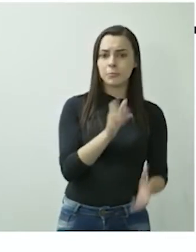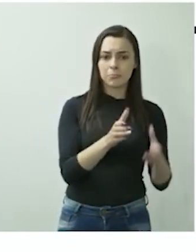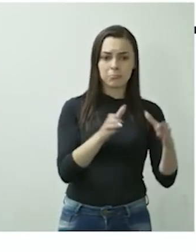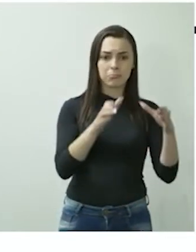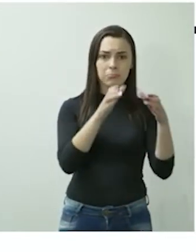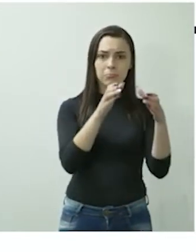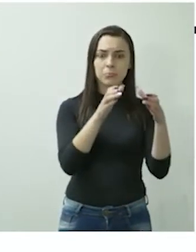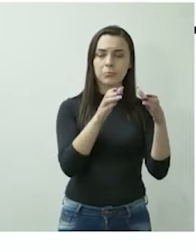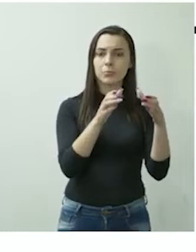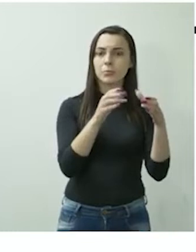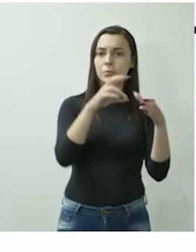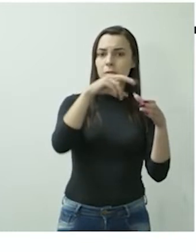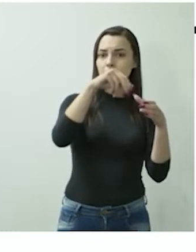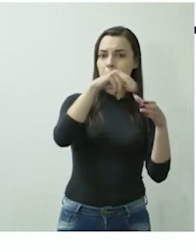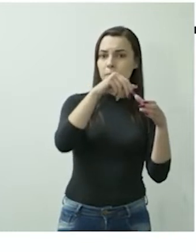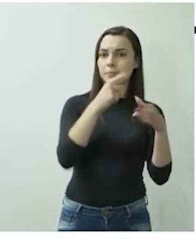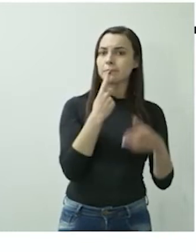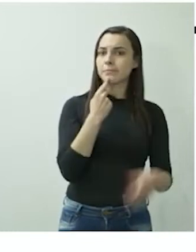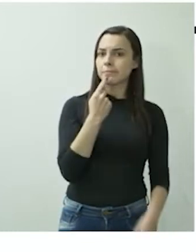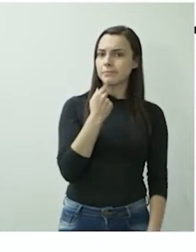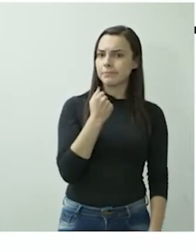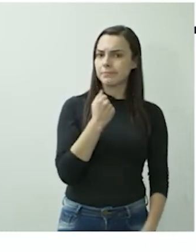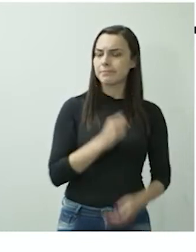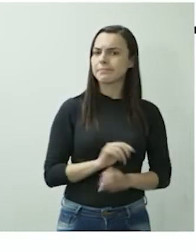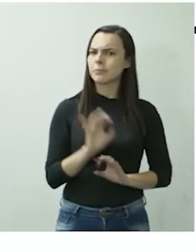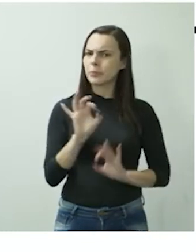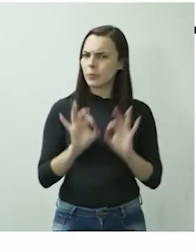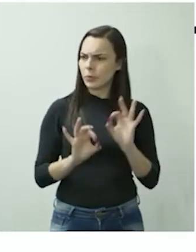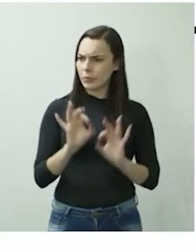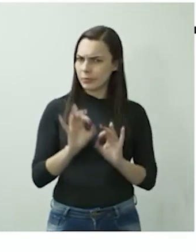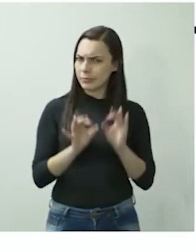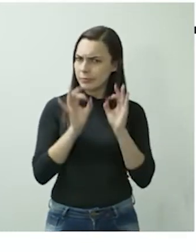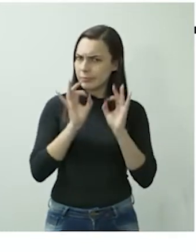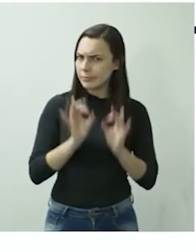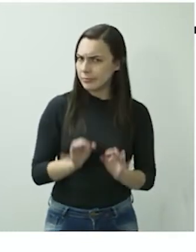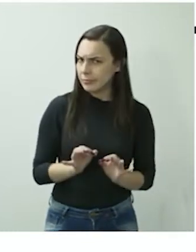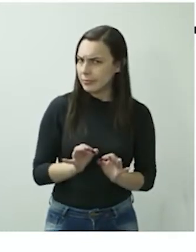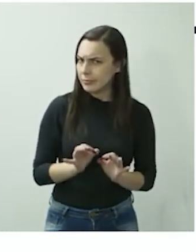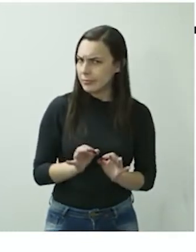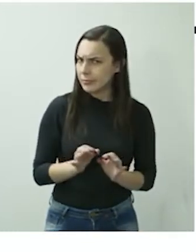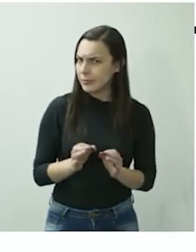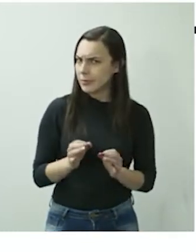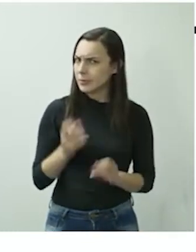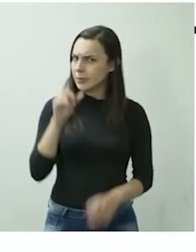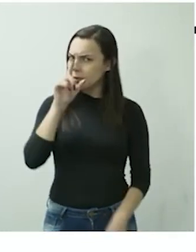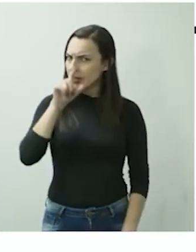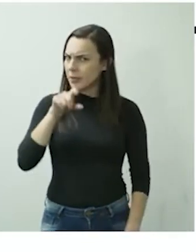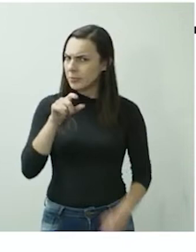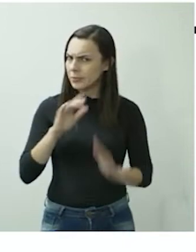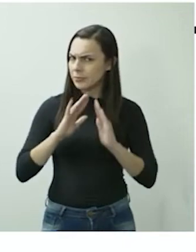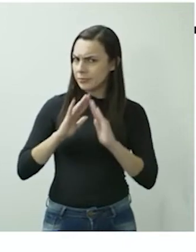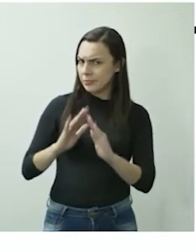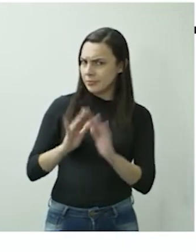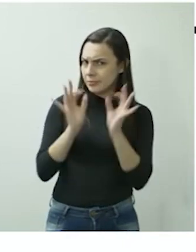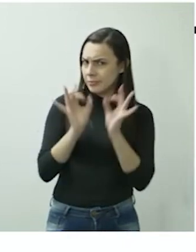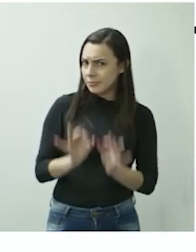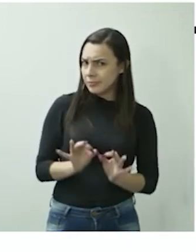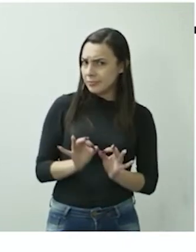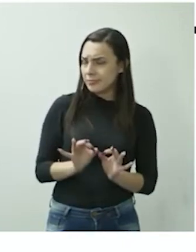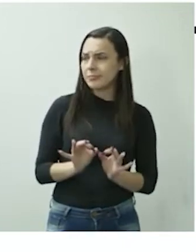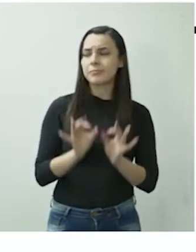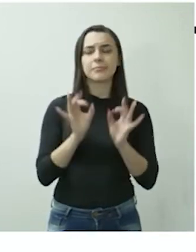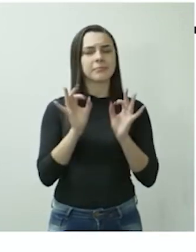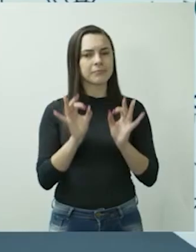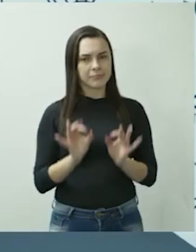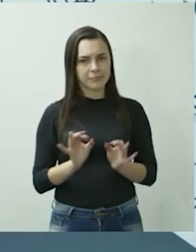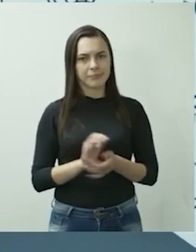com tampinhas vermelhas. Organizamos corretamente, como a bruxa pediu? Sim!